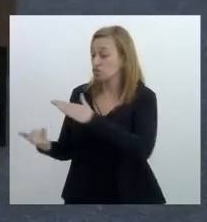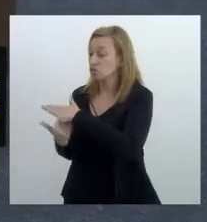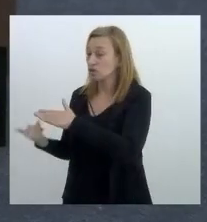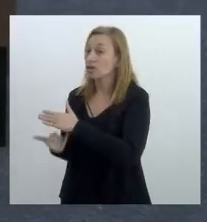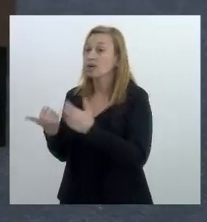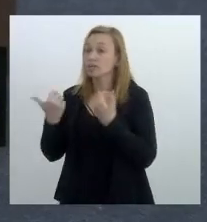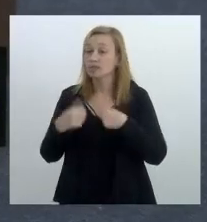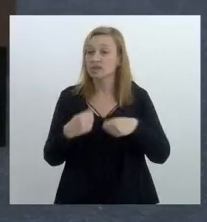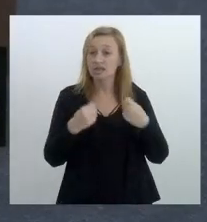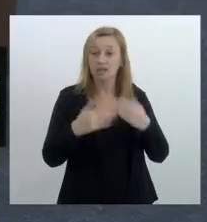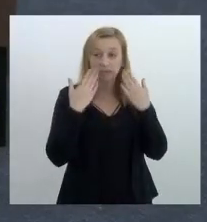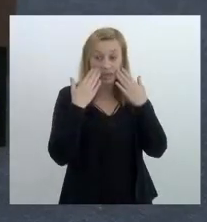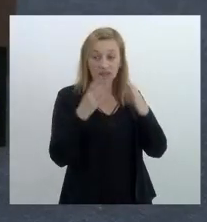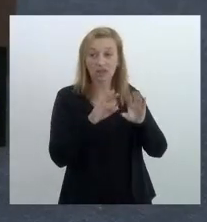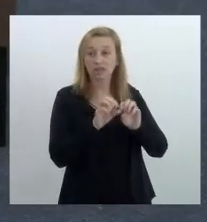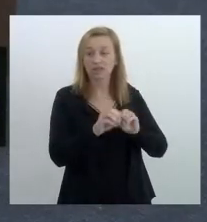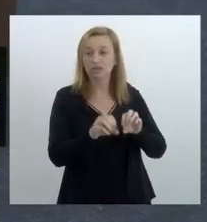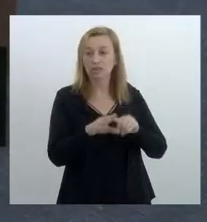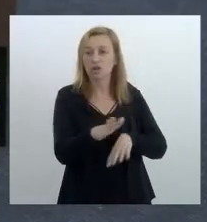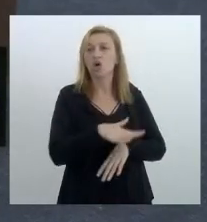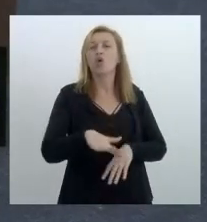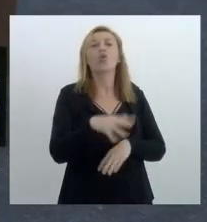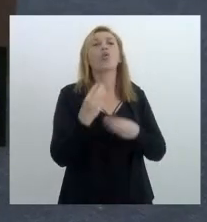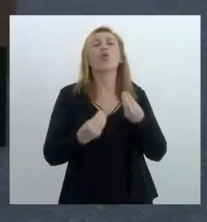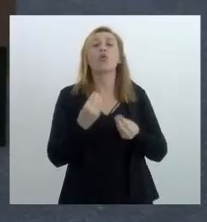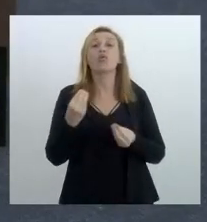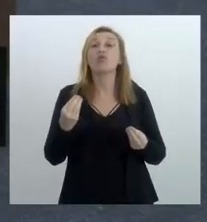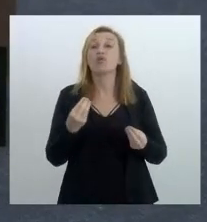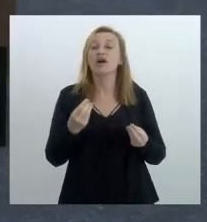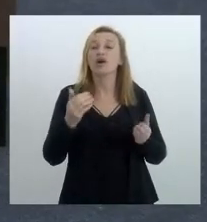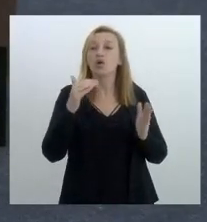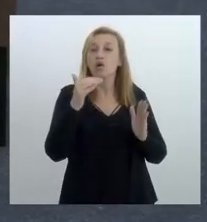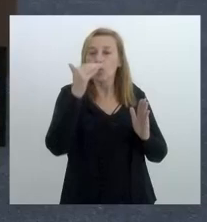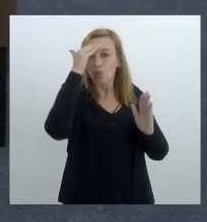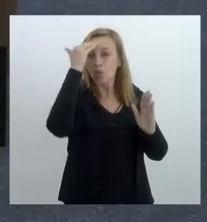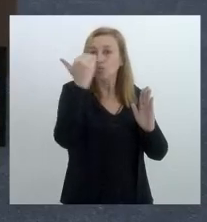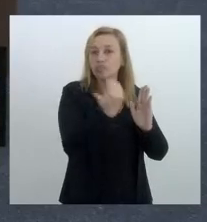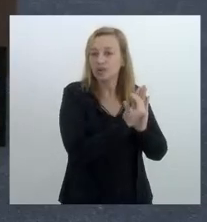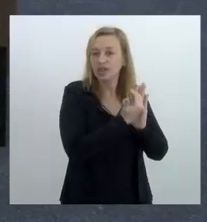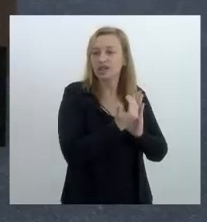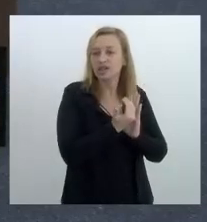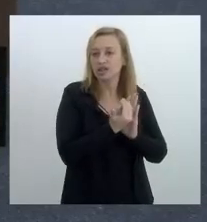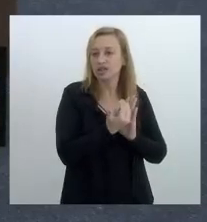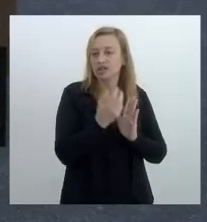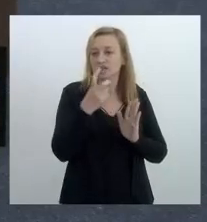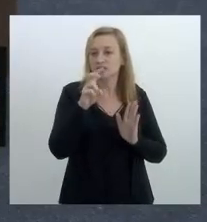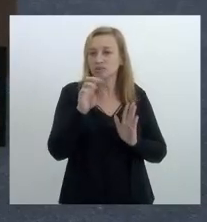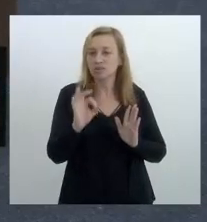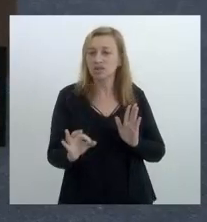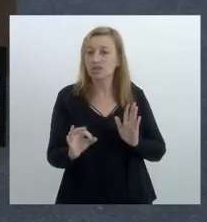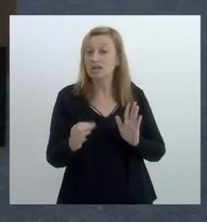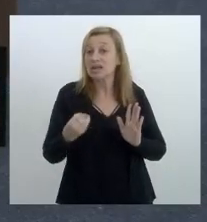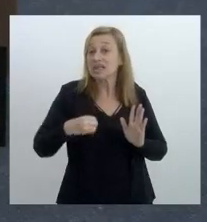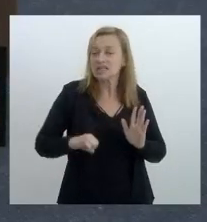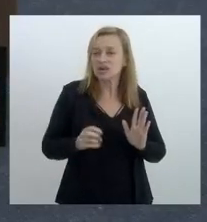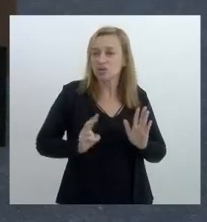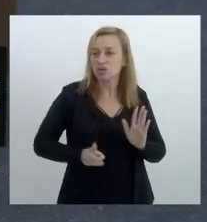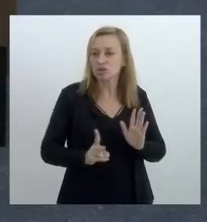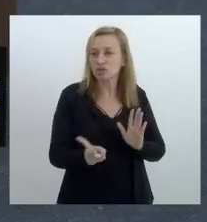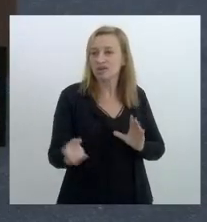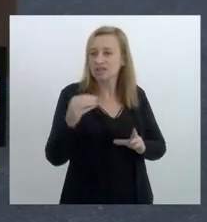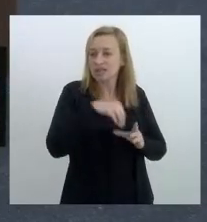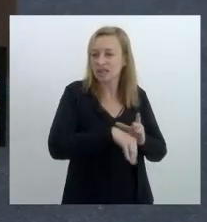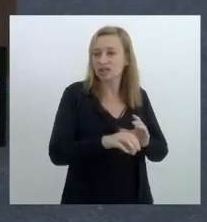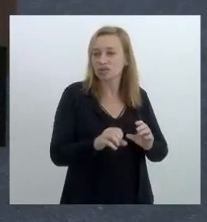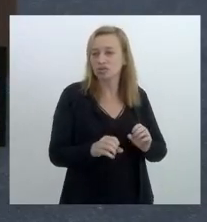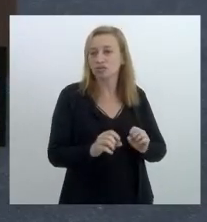educação. Como é que a gente vai cumprir o índice de 25% se continuaremos dentro desse regime